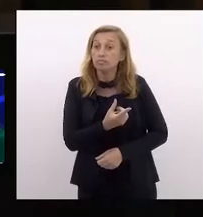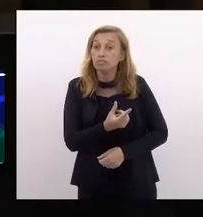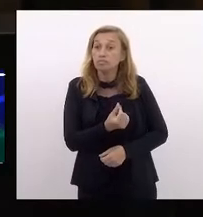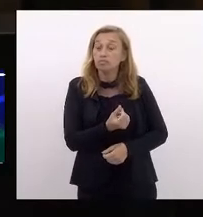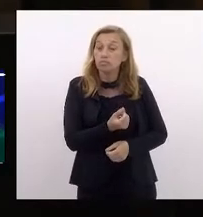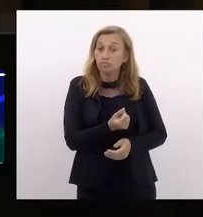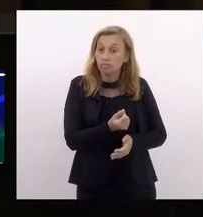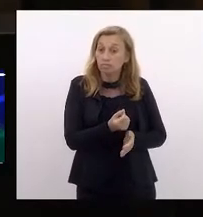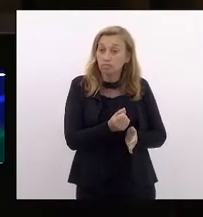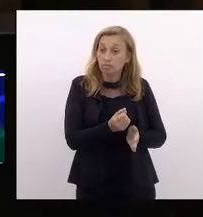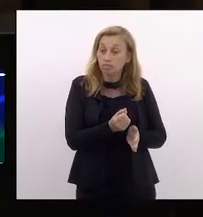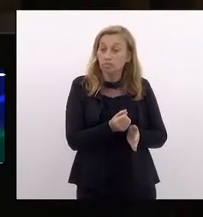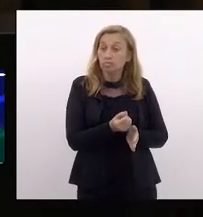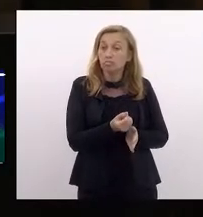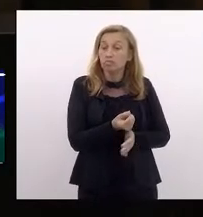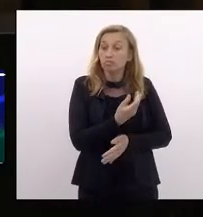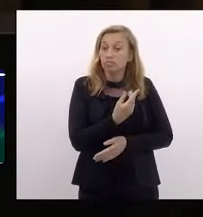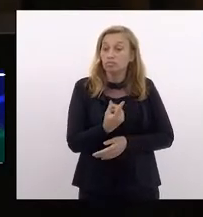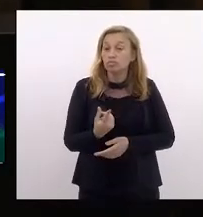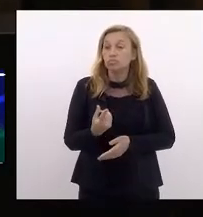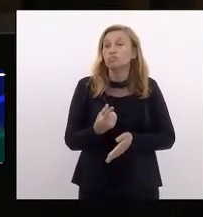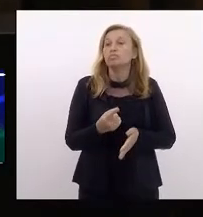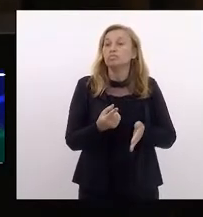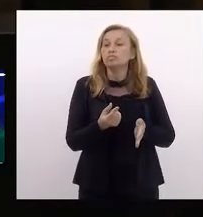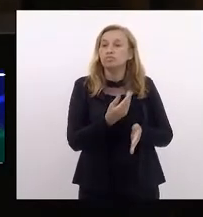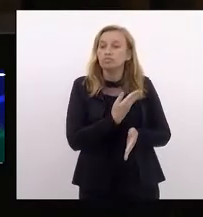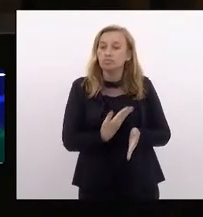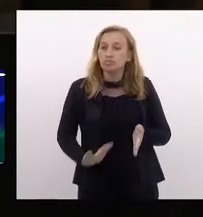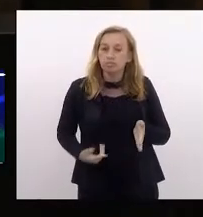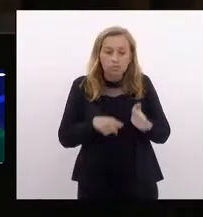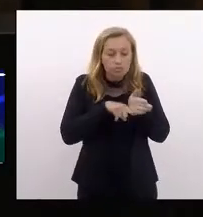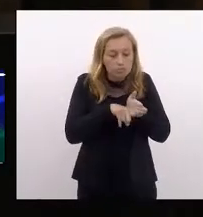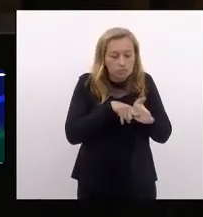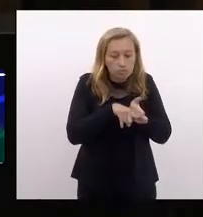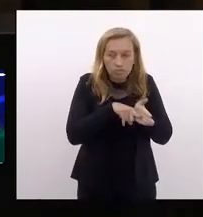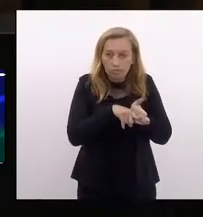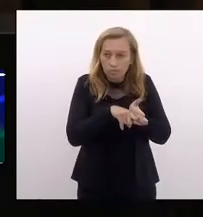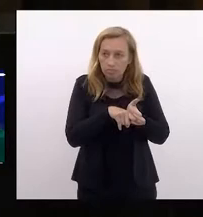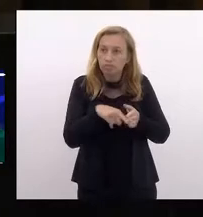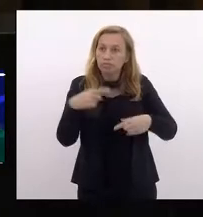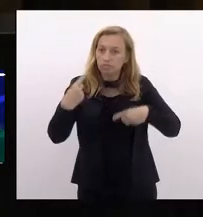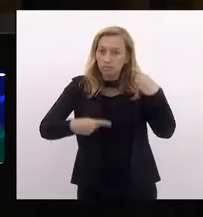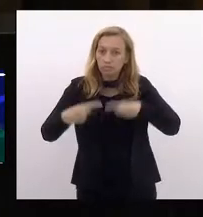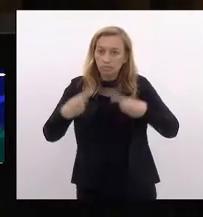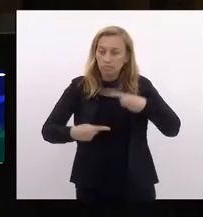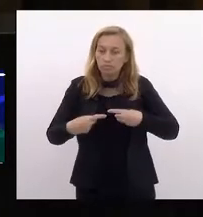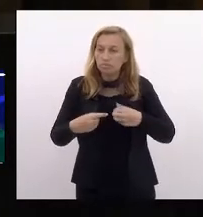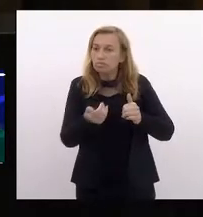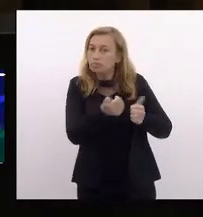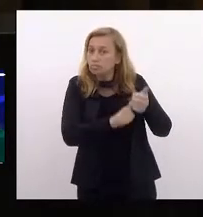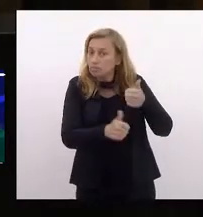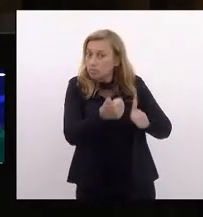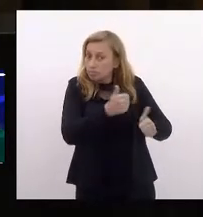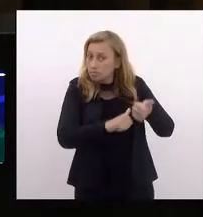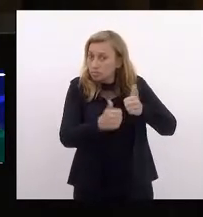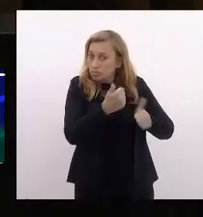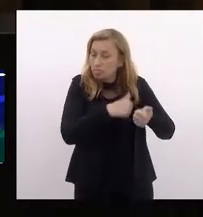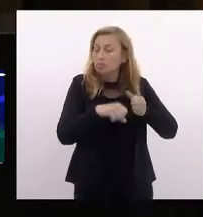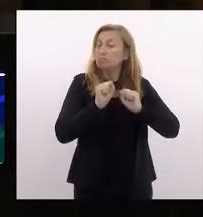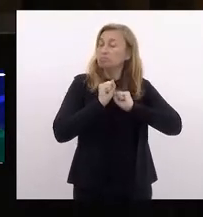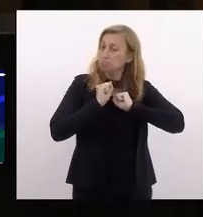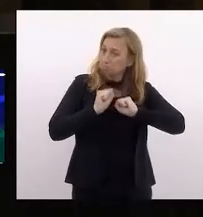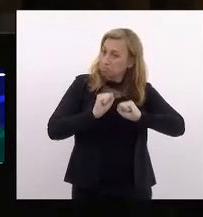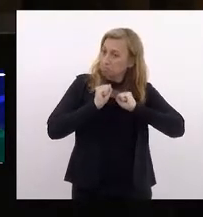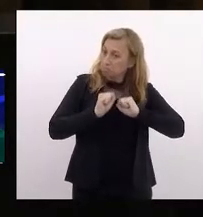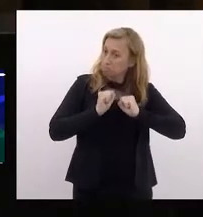Gover que são sujeitas ao análise política e uma avaliação que